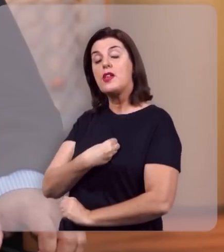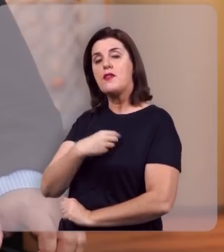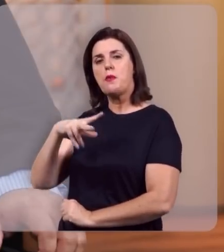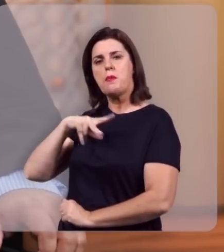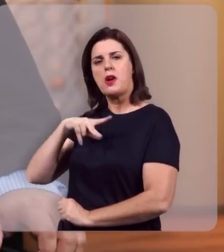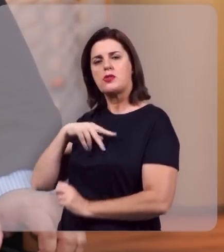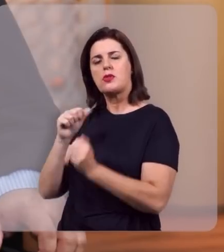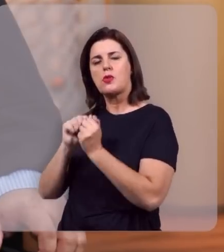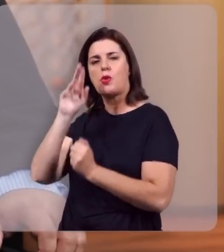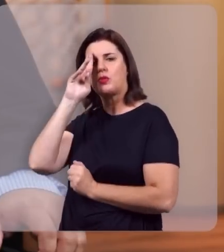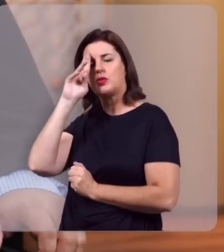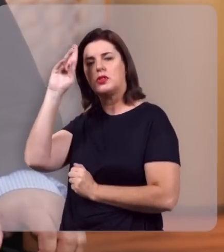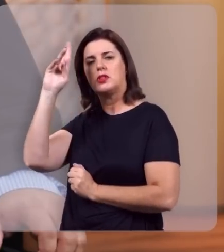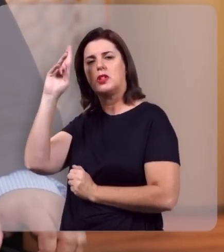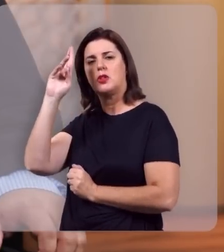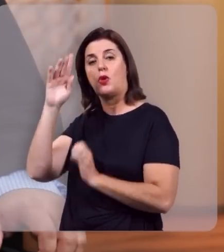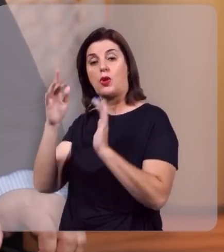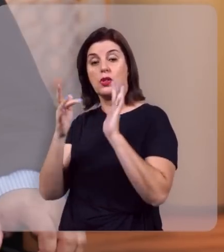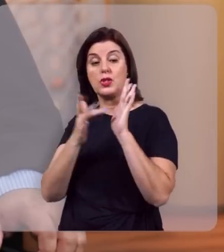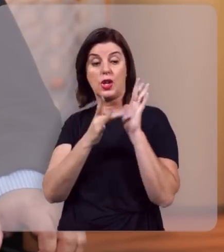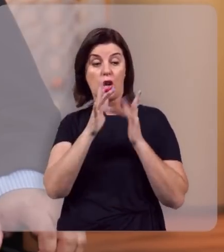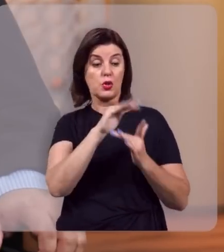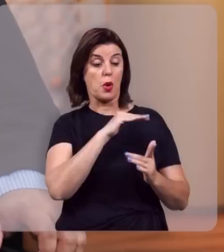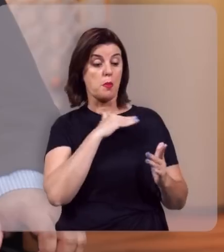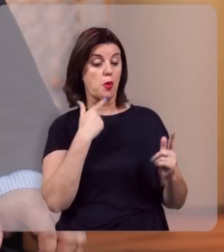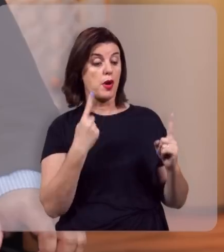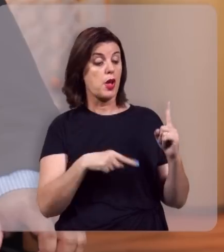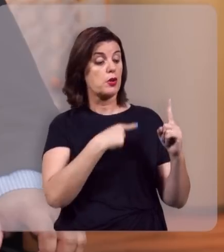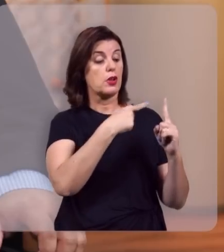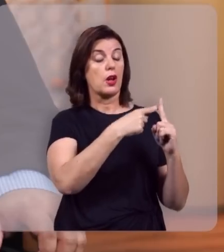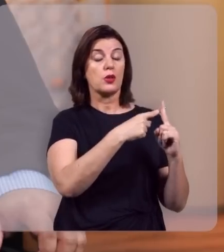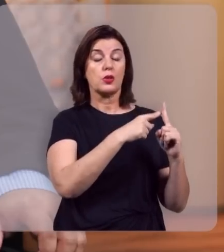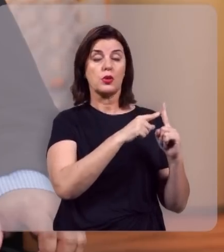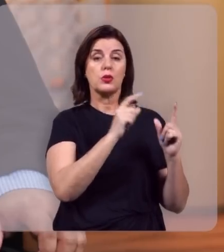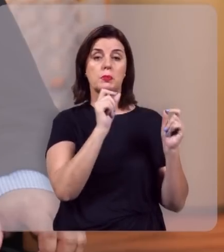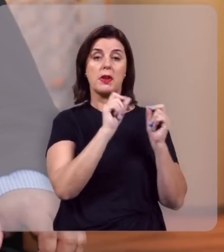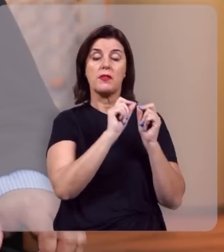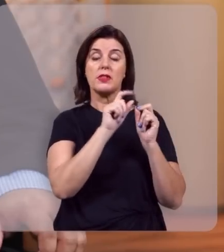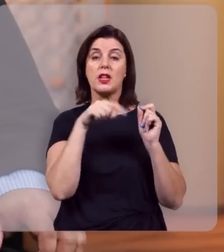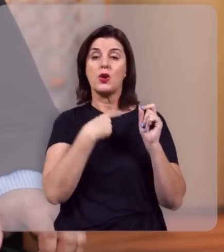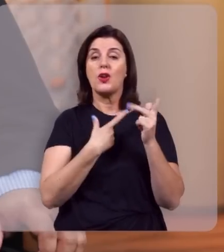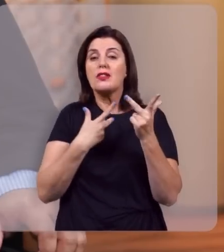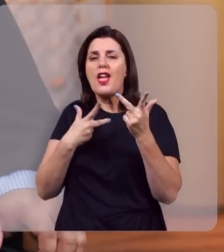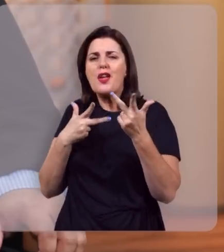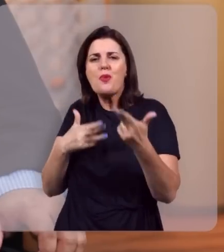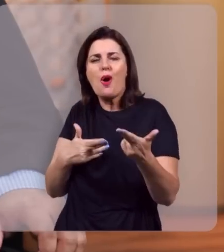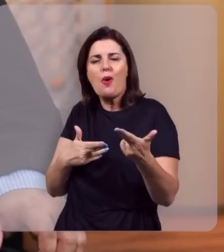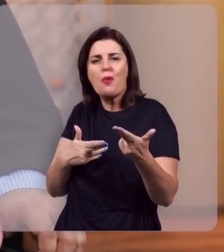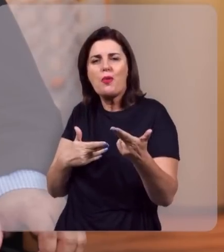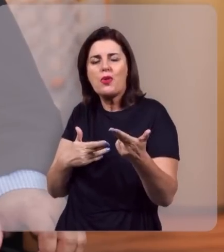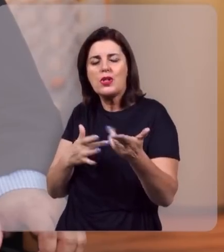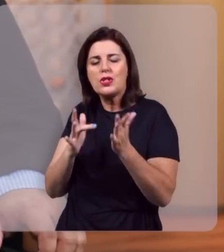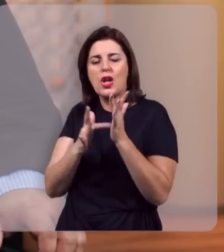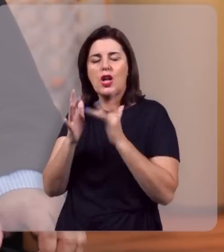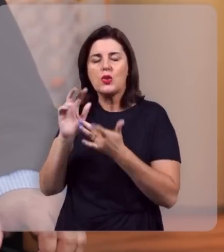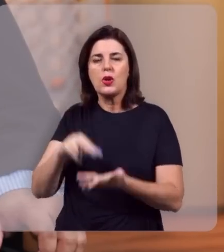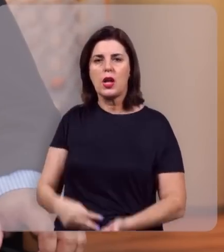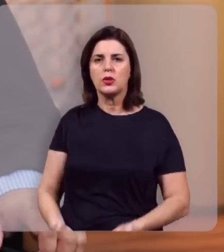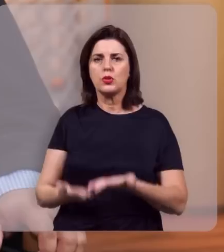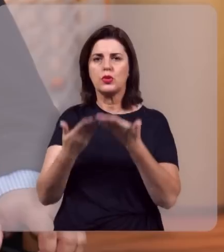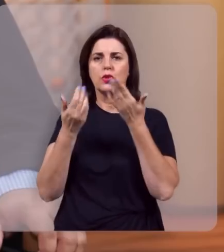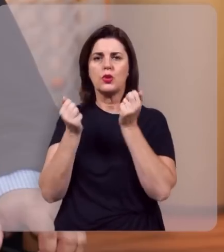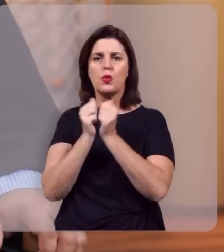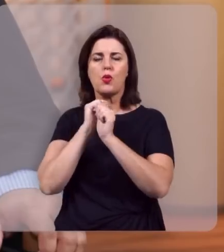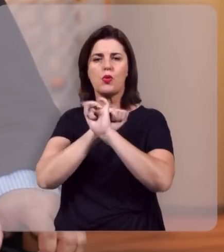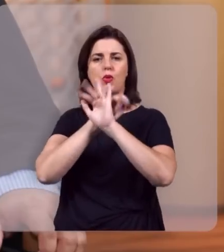com o Senhor. E Ele morreu na cruz para nos fazer conforme a sua imagem. Ele ressuscitou